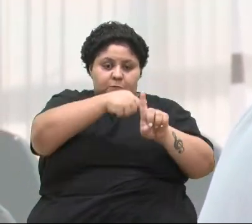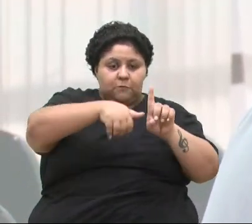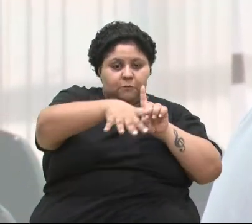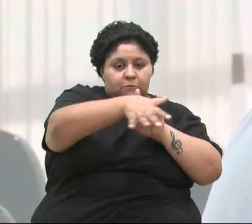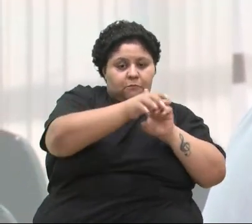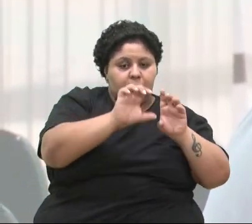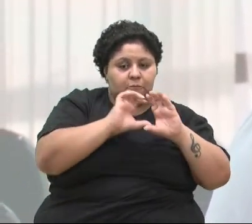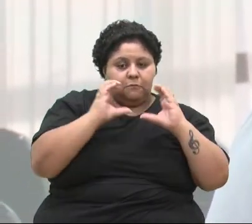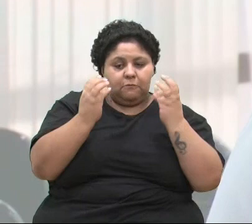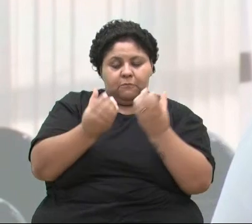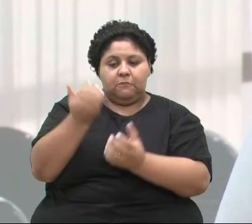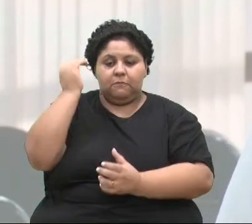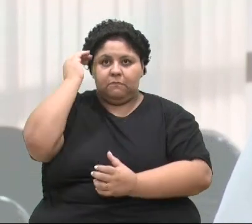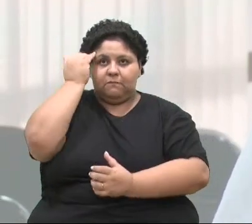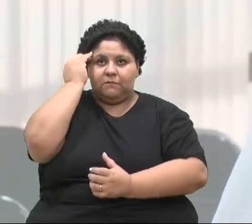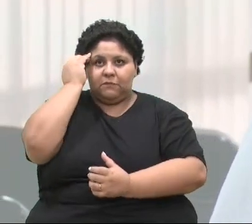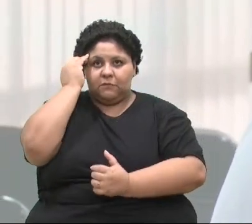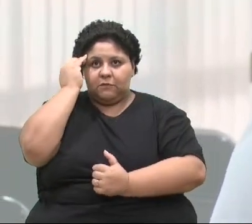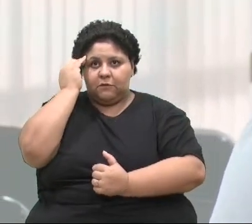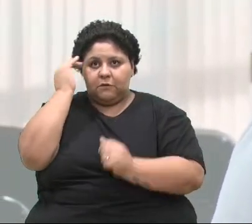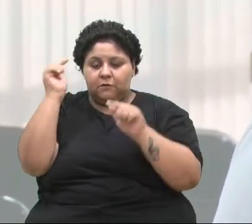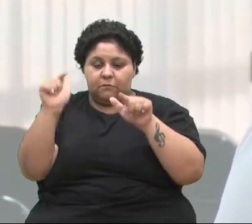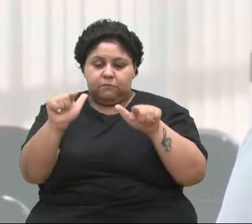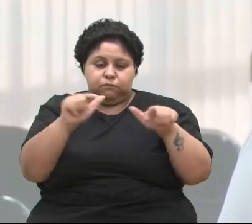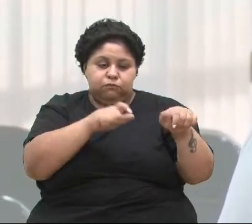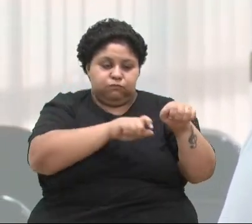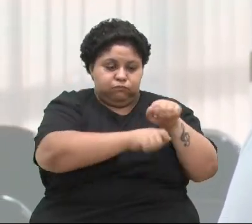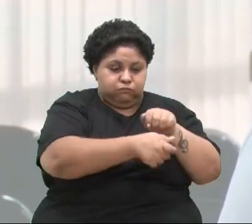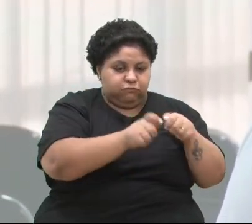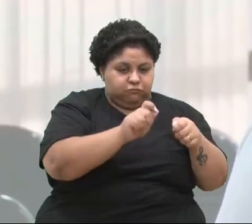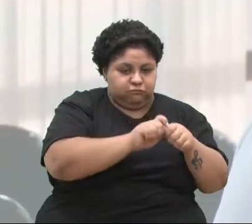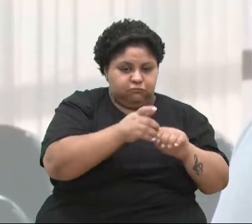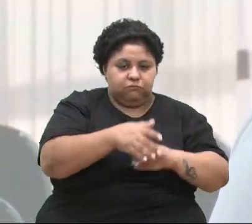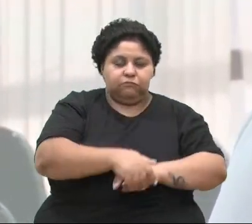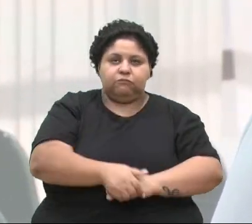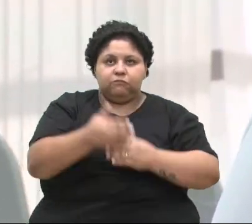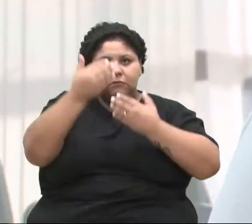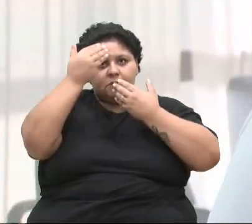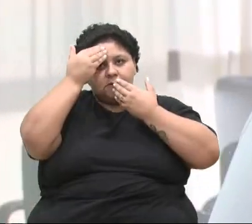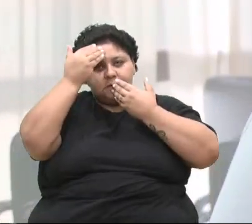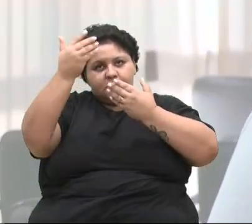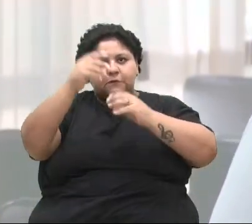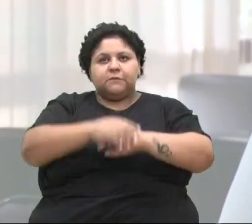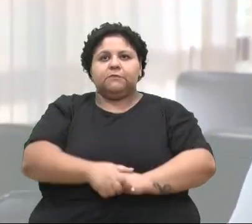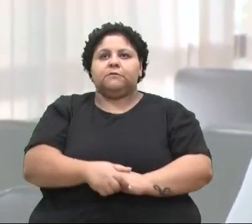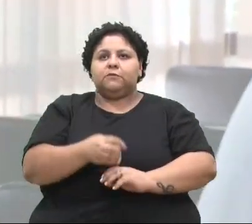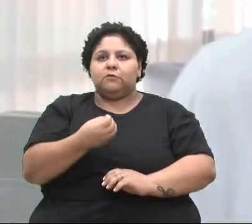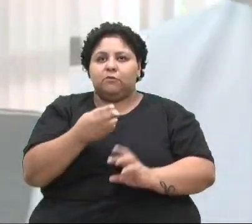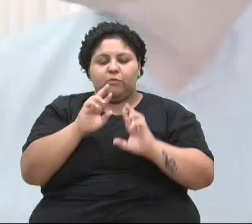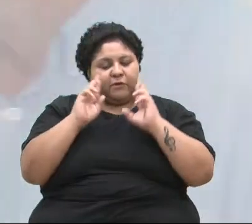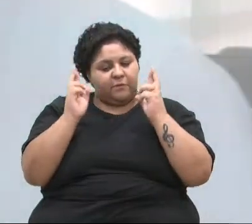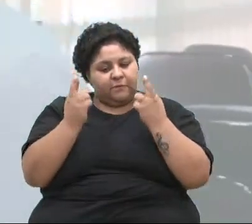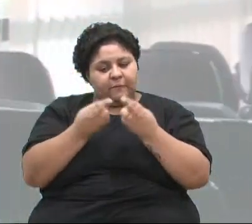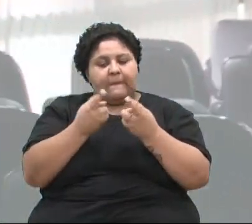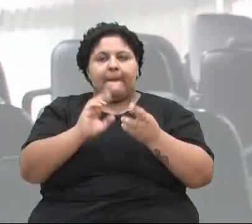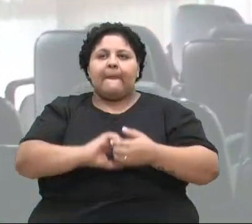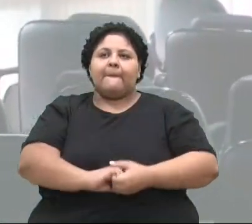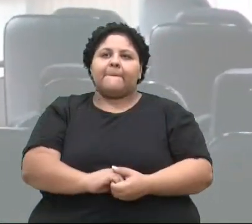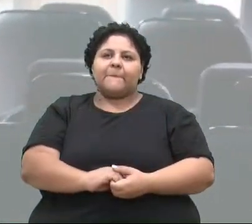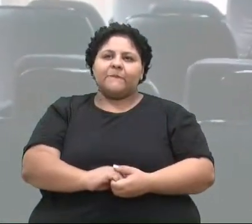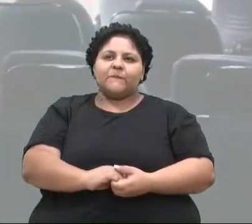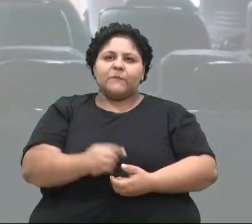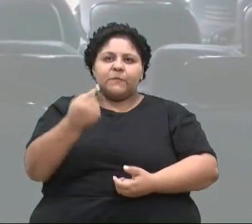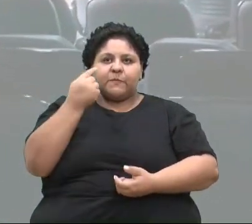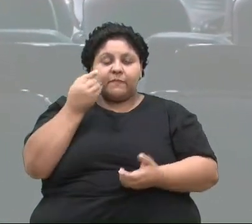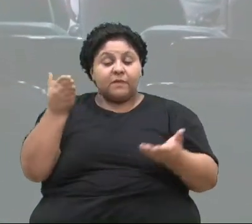si, fique sabendo onde os investimentos foram feitos. Muito obrigado, vereador. Uma boa audiência. Agora você